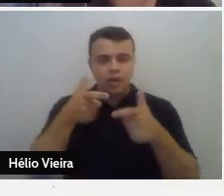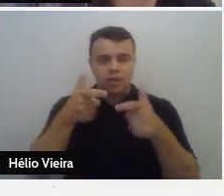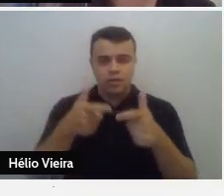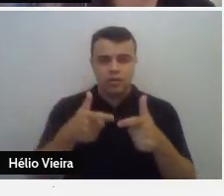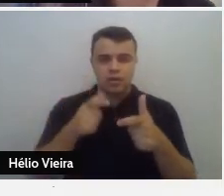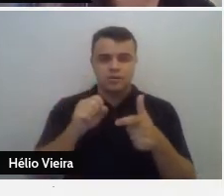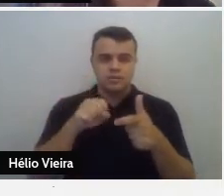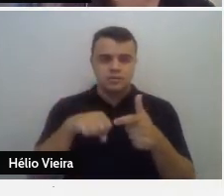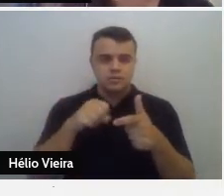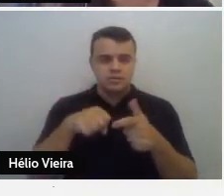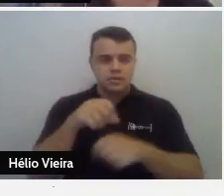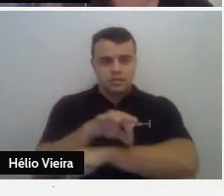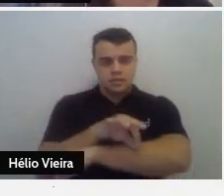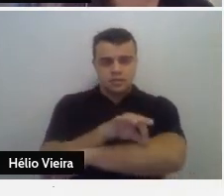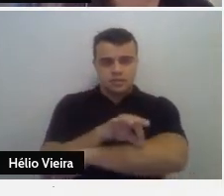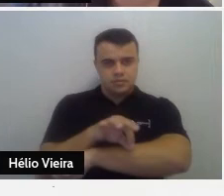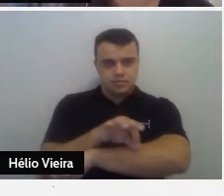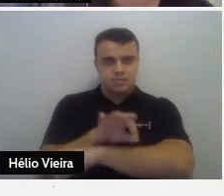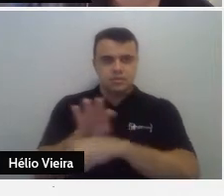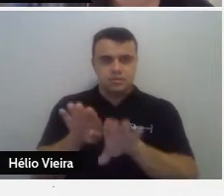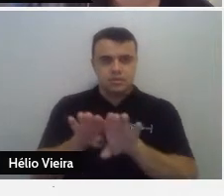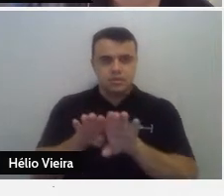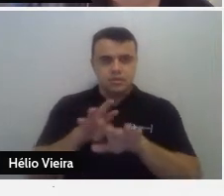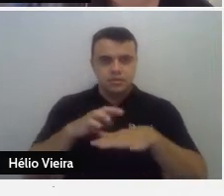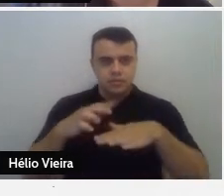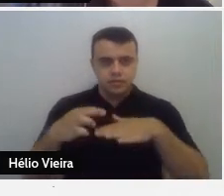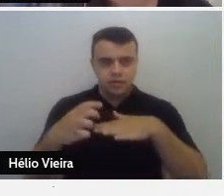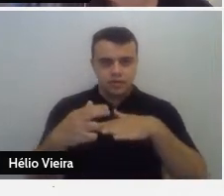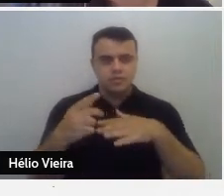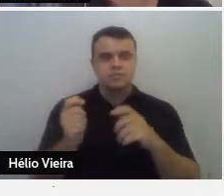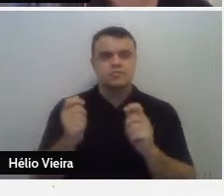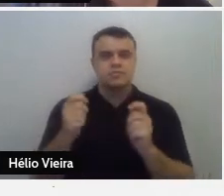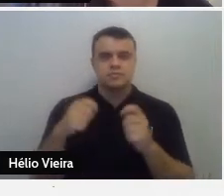né, a arquitetura e as obras.